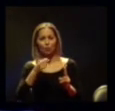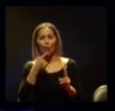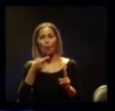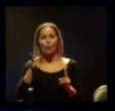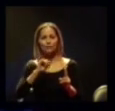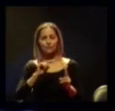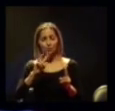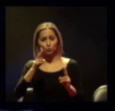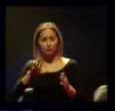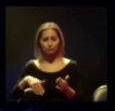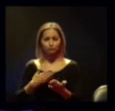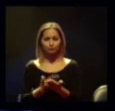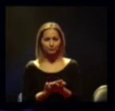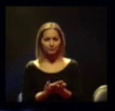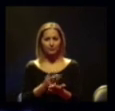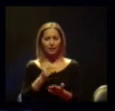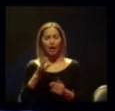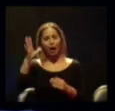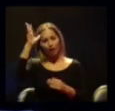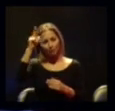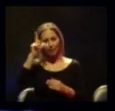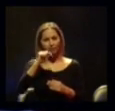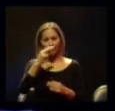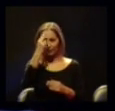duas candidatas, Almada e Braga.